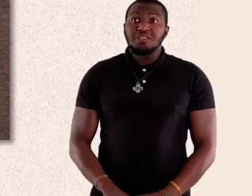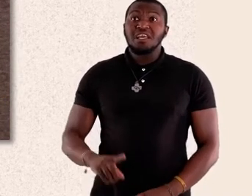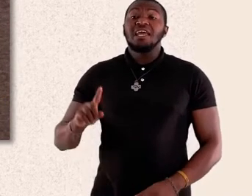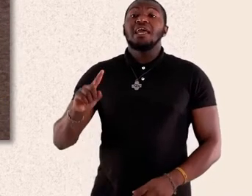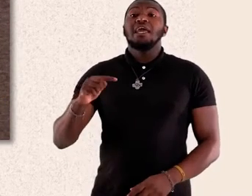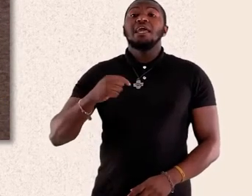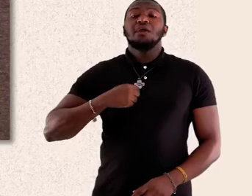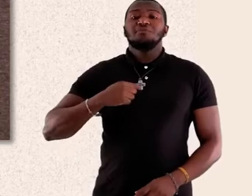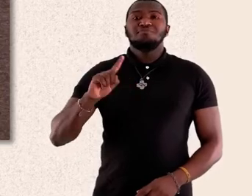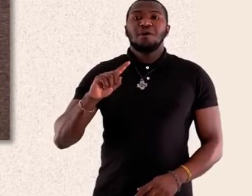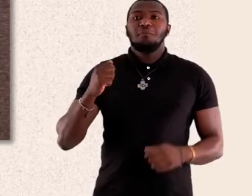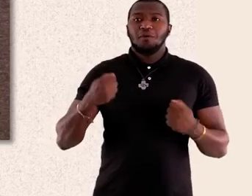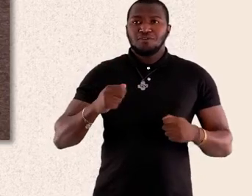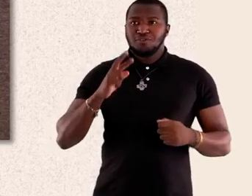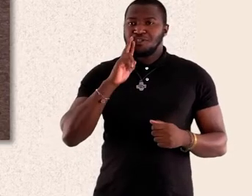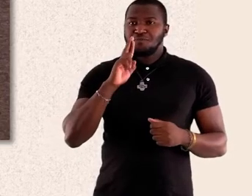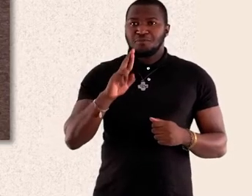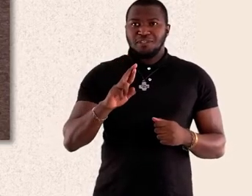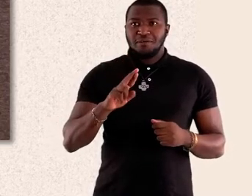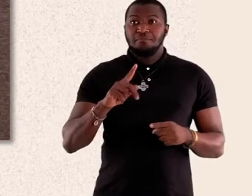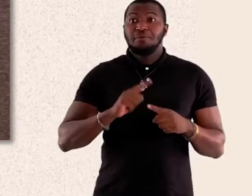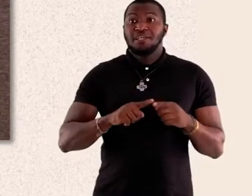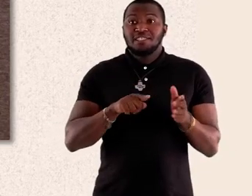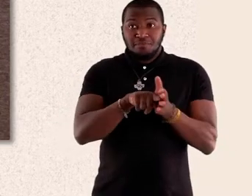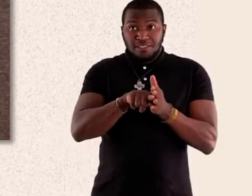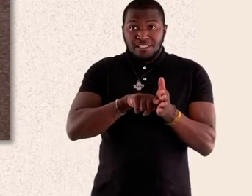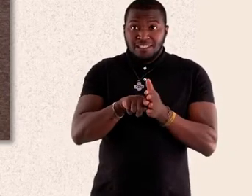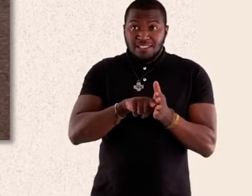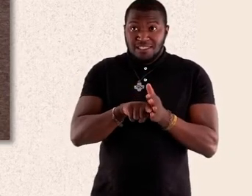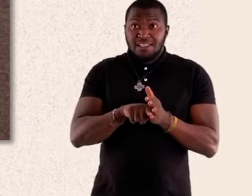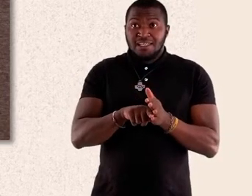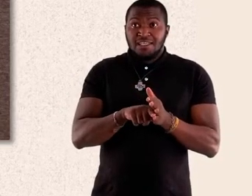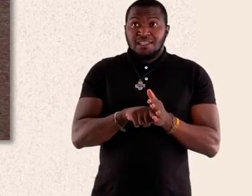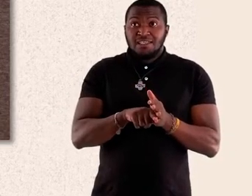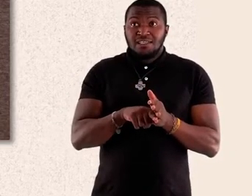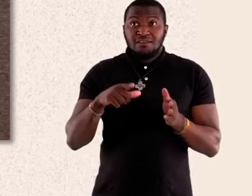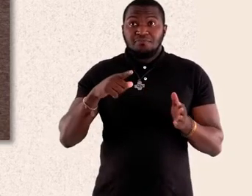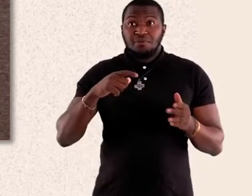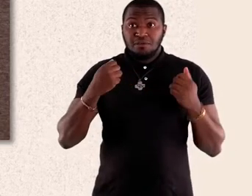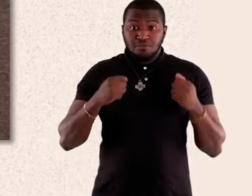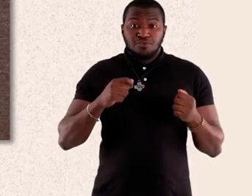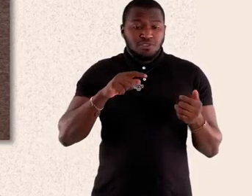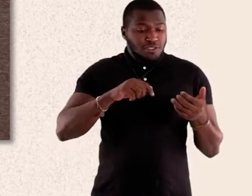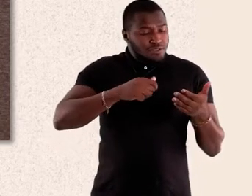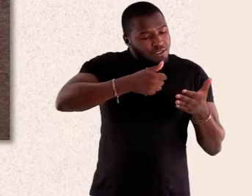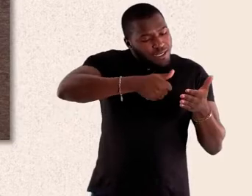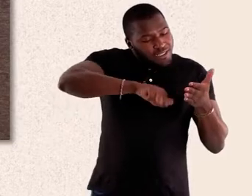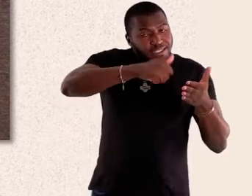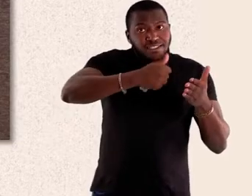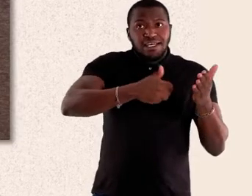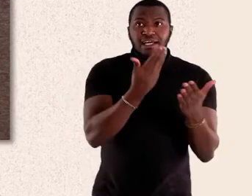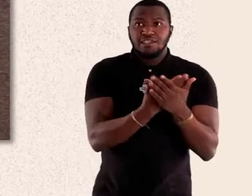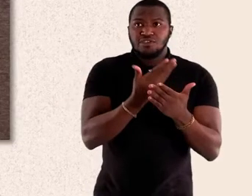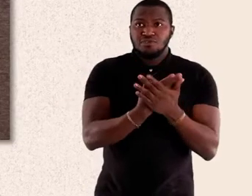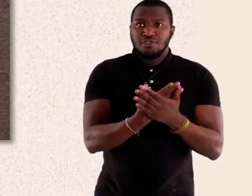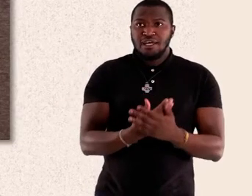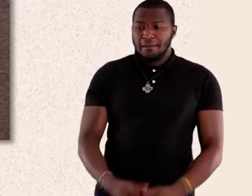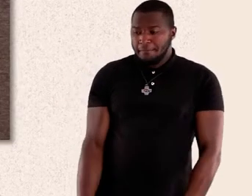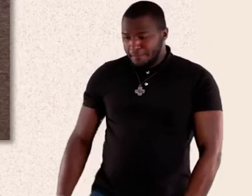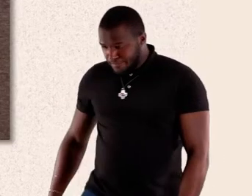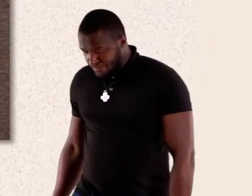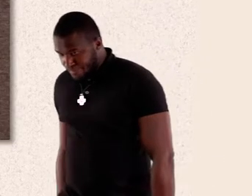responder a essas pesquisas que eu tive acesso e elas estão acessíveis ao público por exemplo da gallup essa